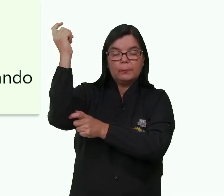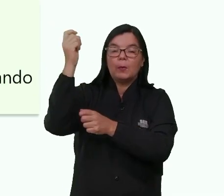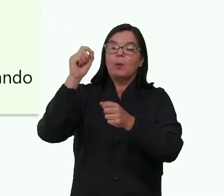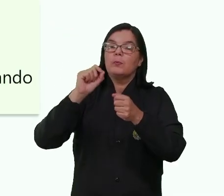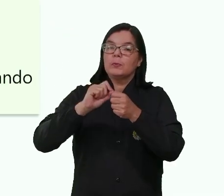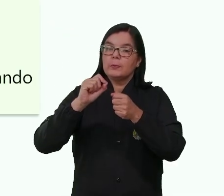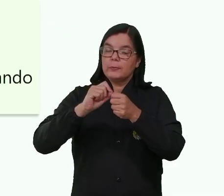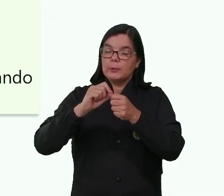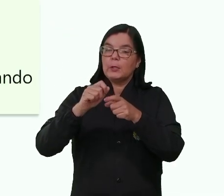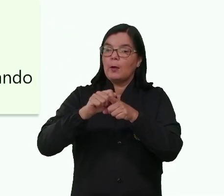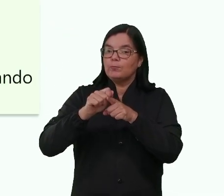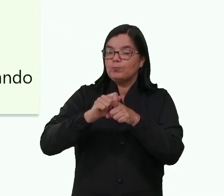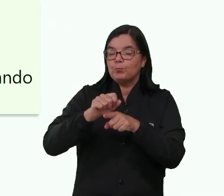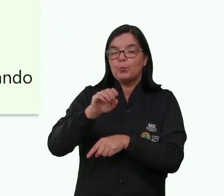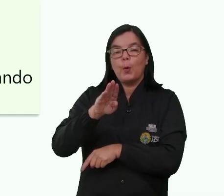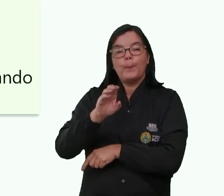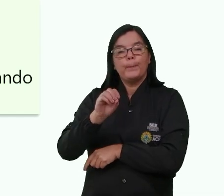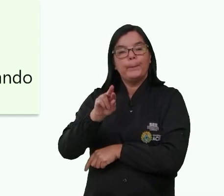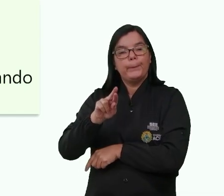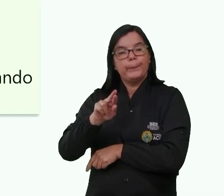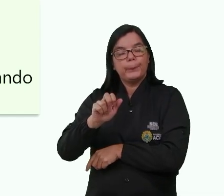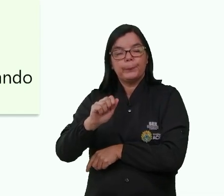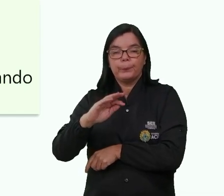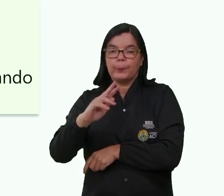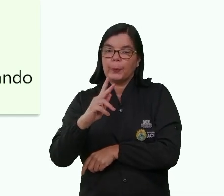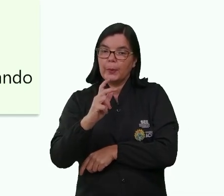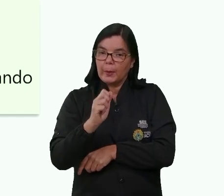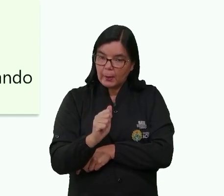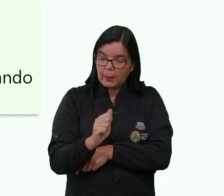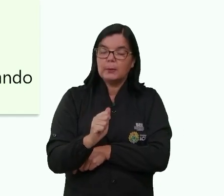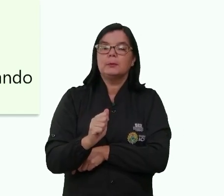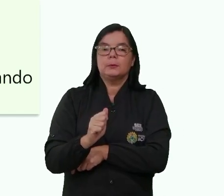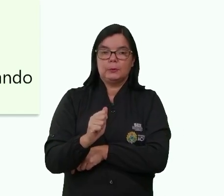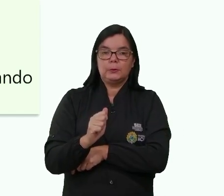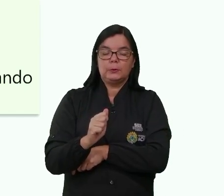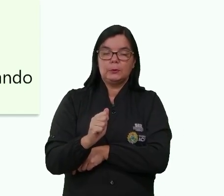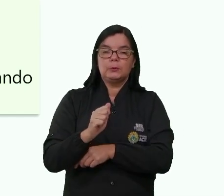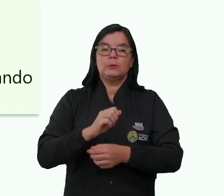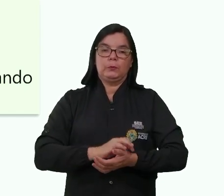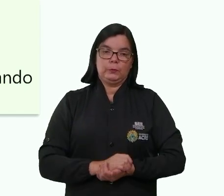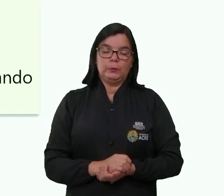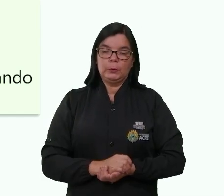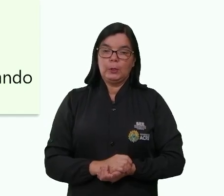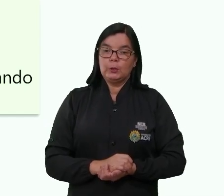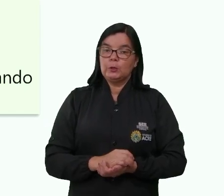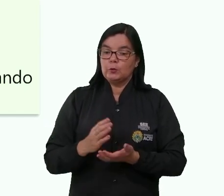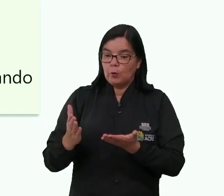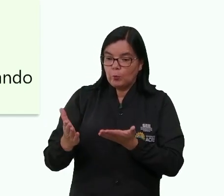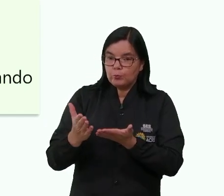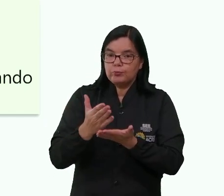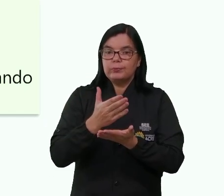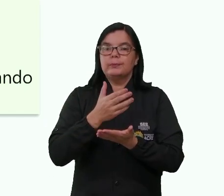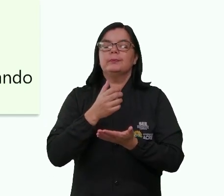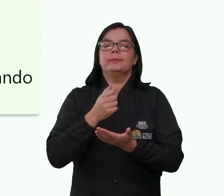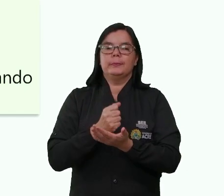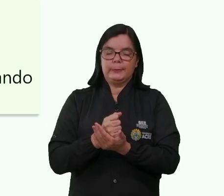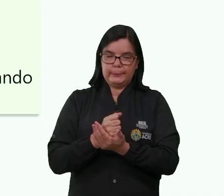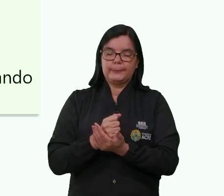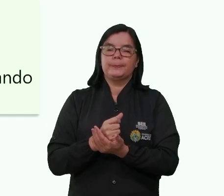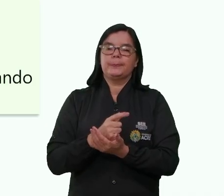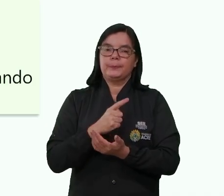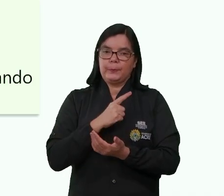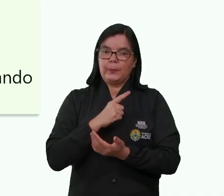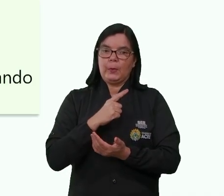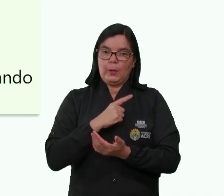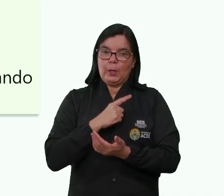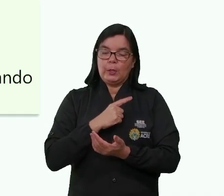né, pudesse pingar e aqui ele fazer, digamos assim, a coleta daquilo que seria a